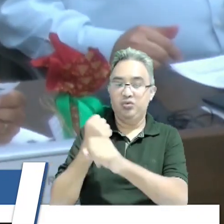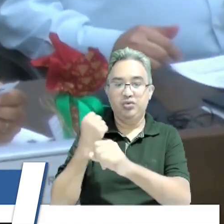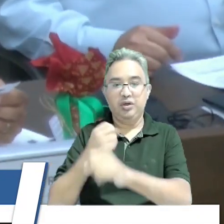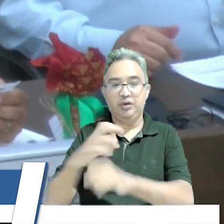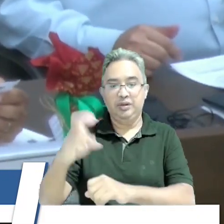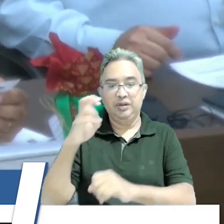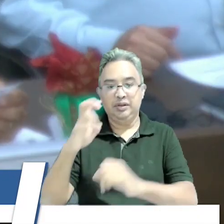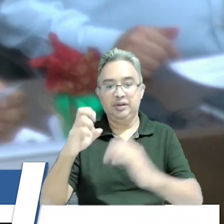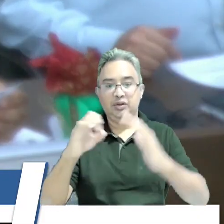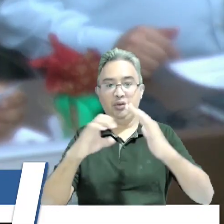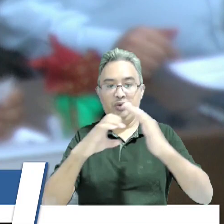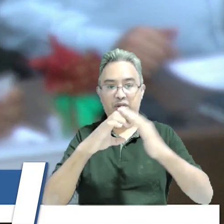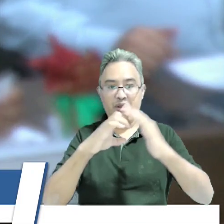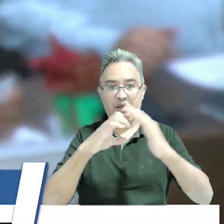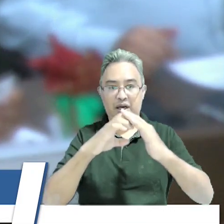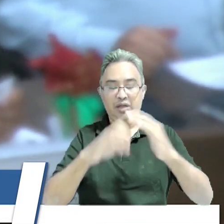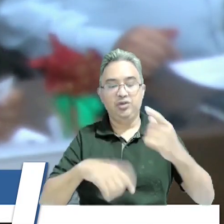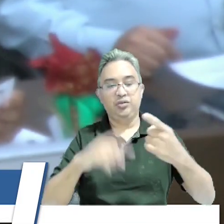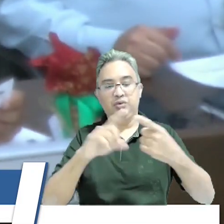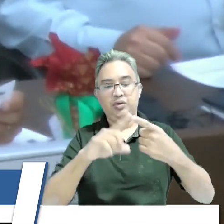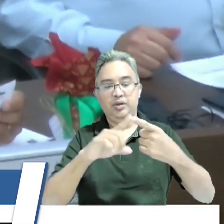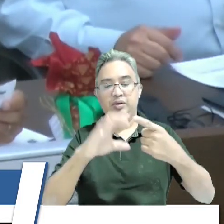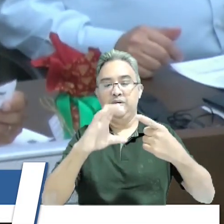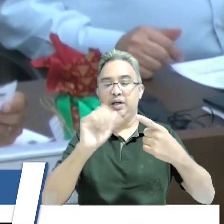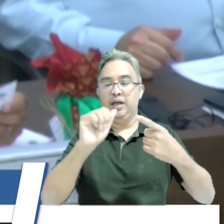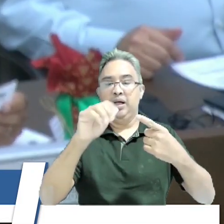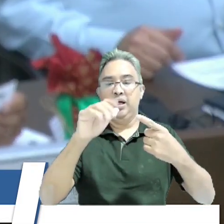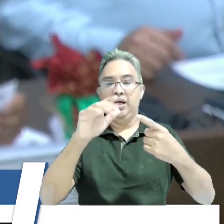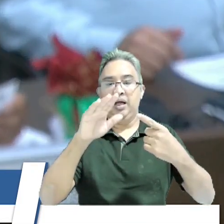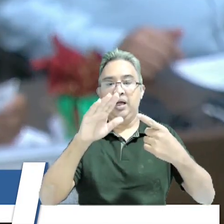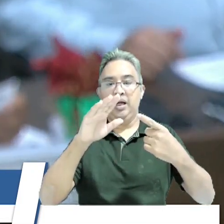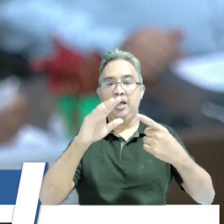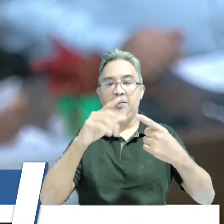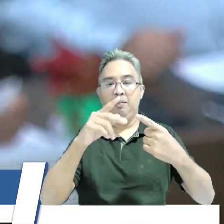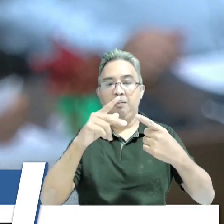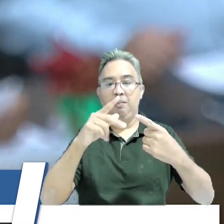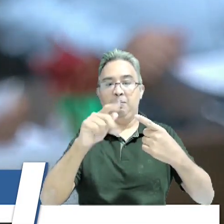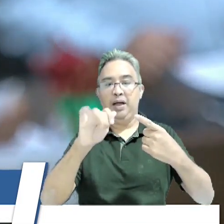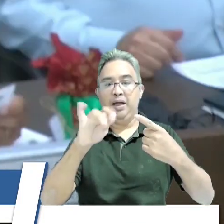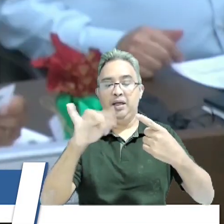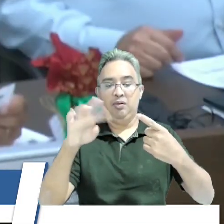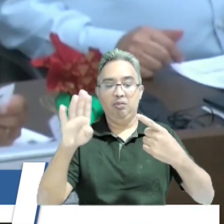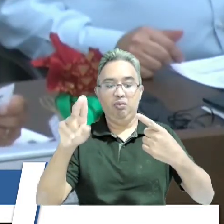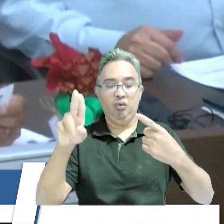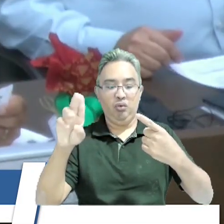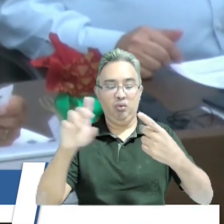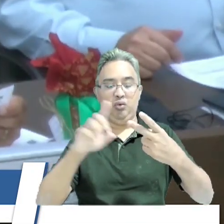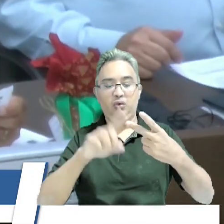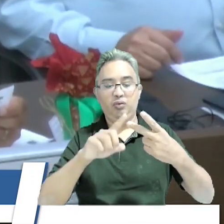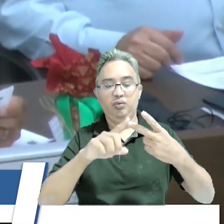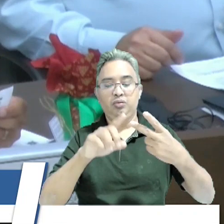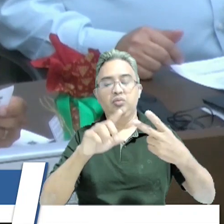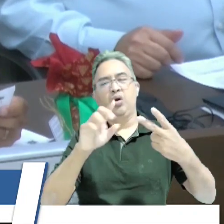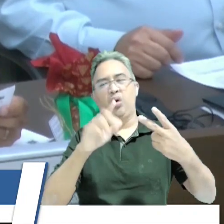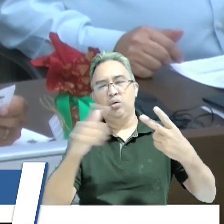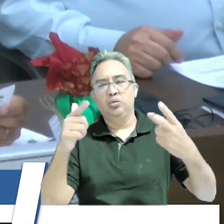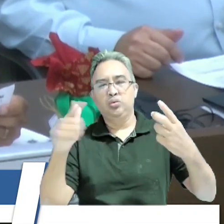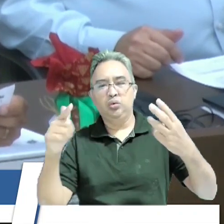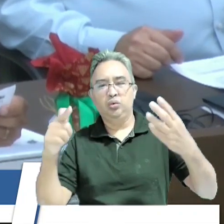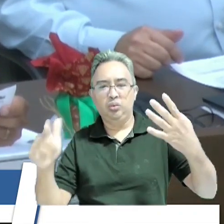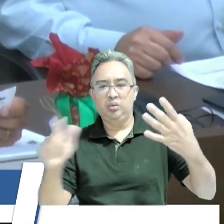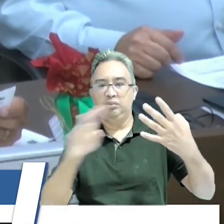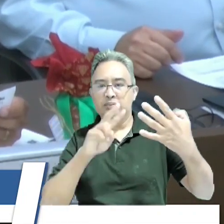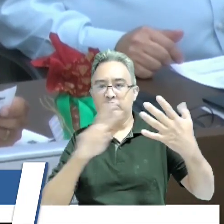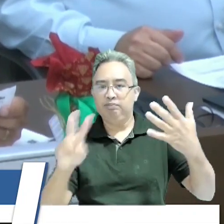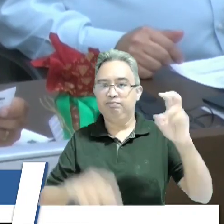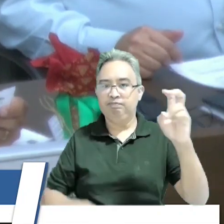Zanete, do Veracruz e do Piratininga. Então, iniciando, abre-se a licitação no próximo